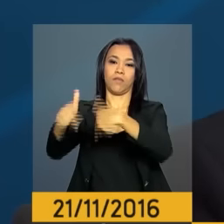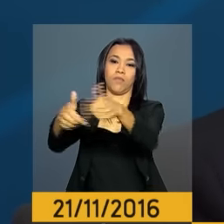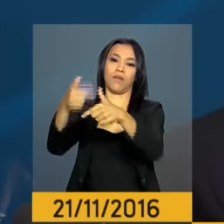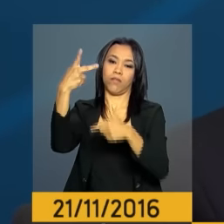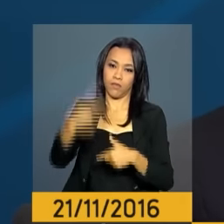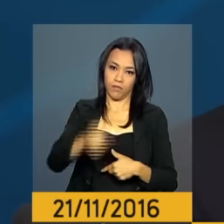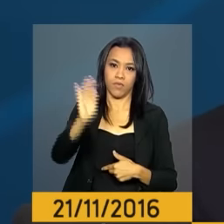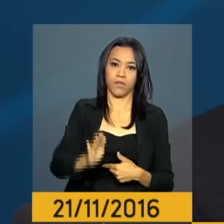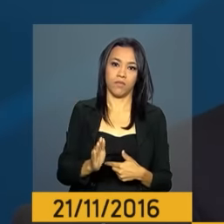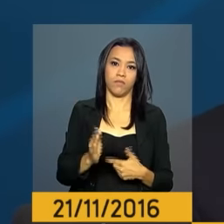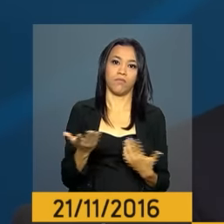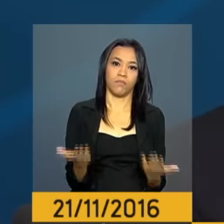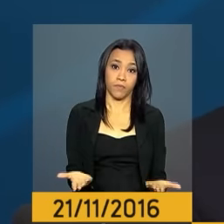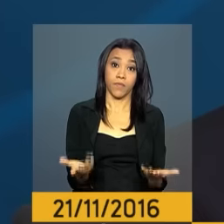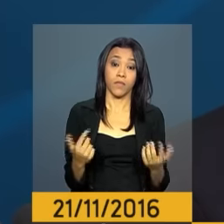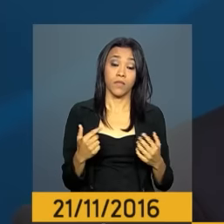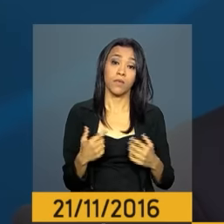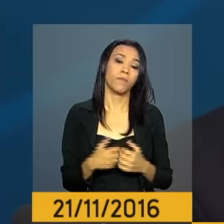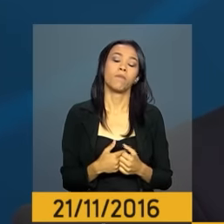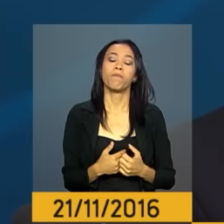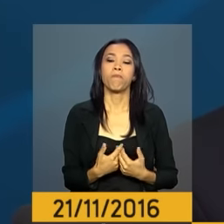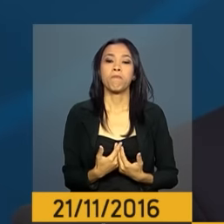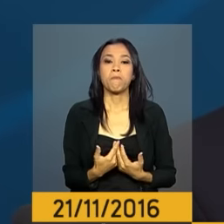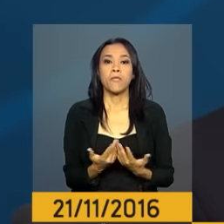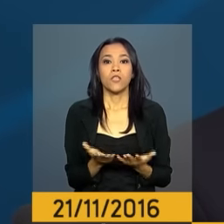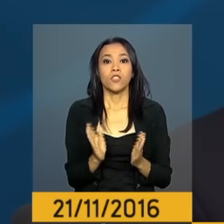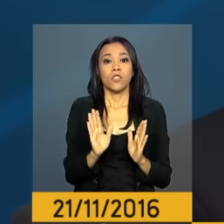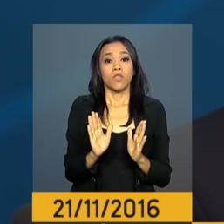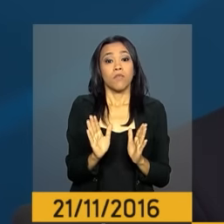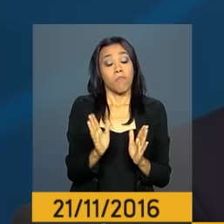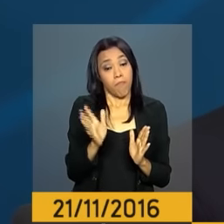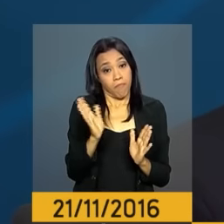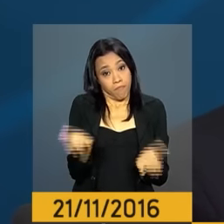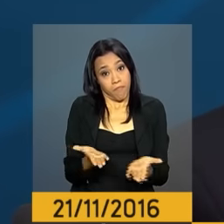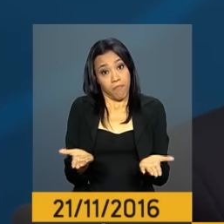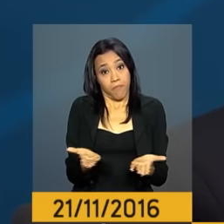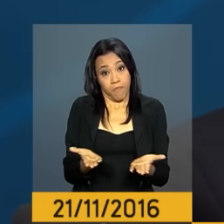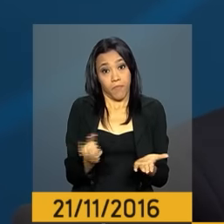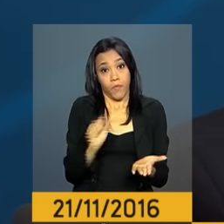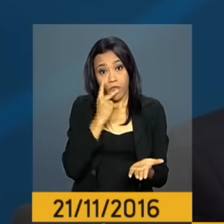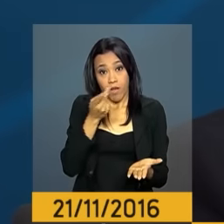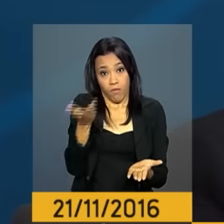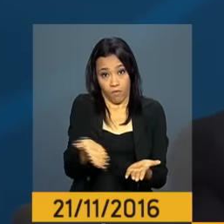país. E, portanto, desde já eu digo que para a retomada